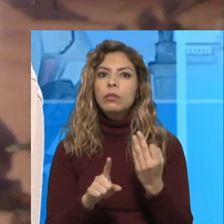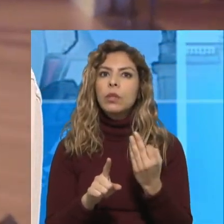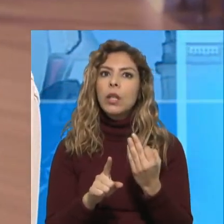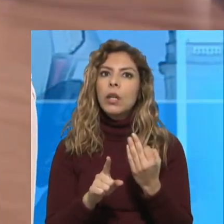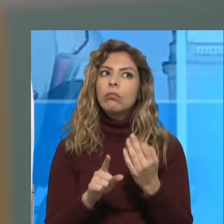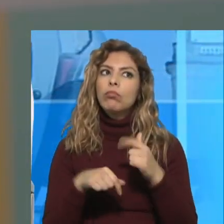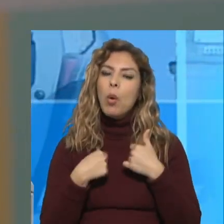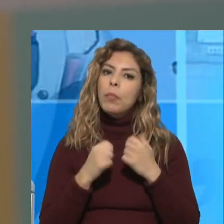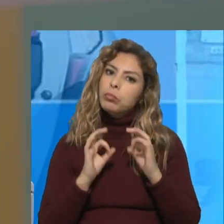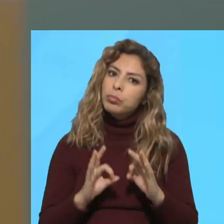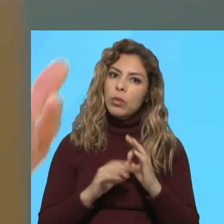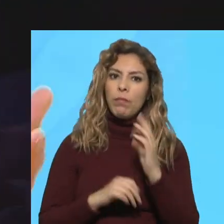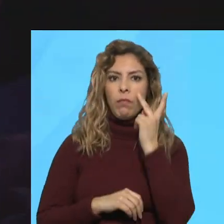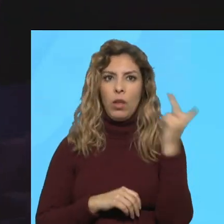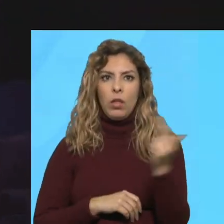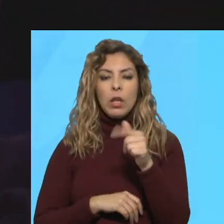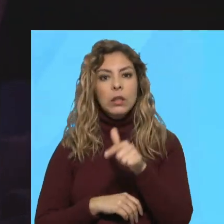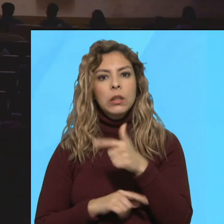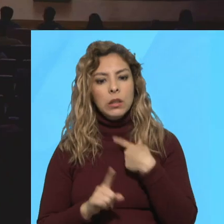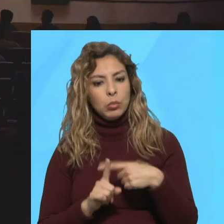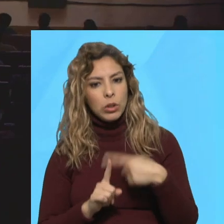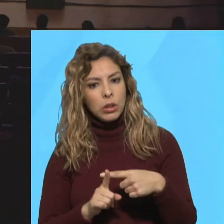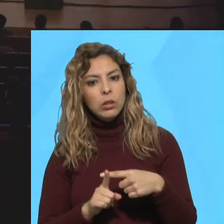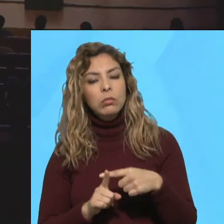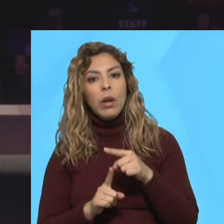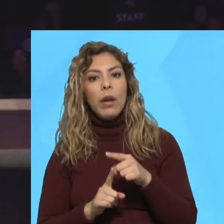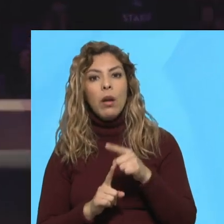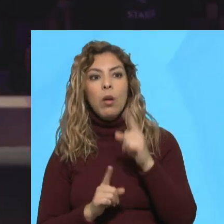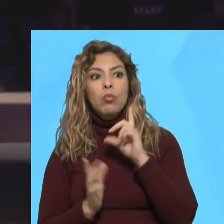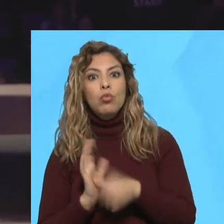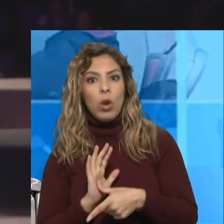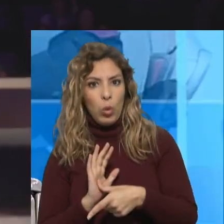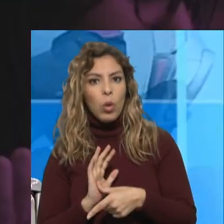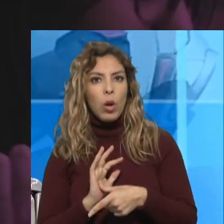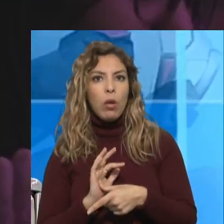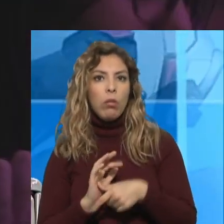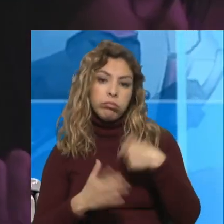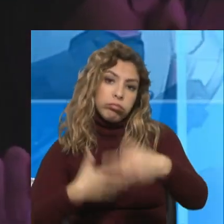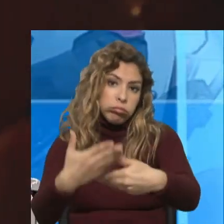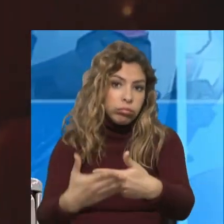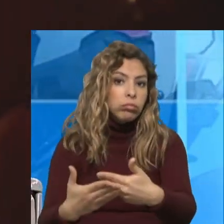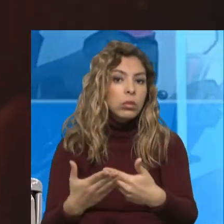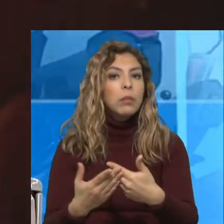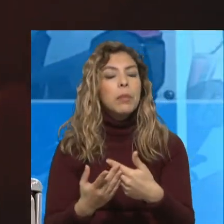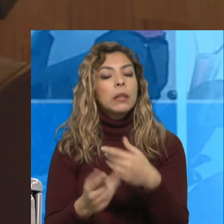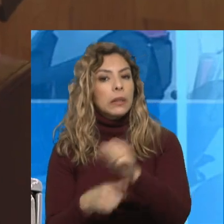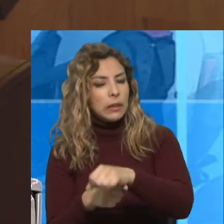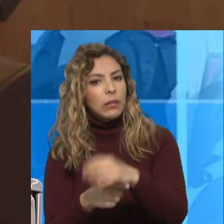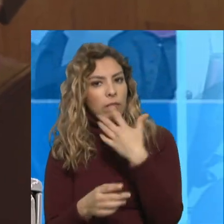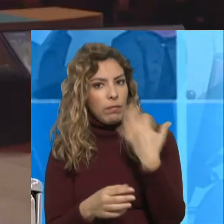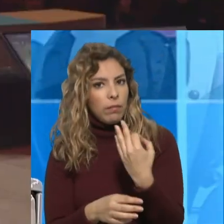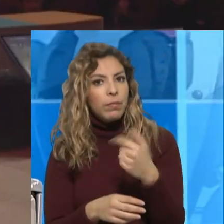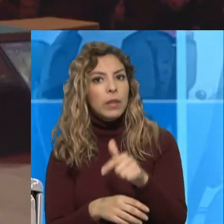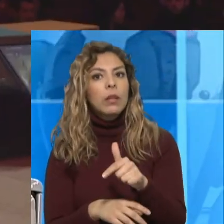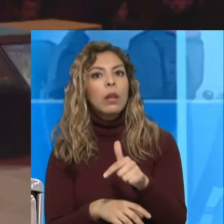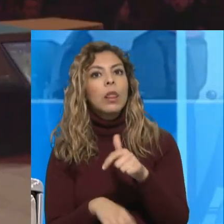própria vida. E esse é o propósito, é de facto ajudar a criar projeto, a definir um percurso. Nós temos dito, e sobretudo nestes